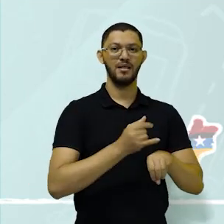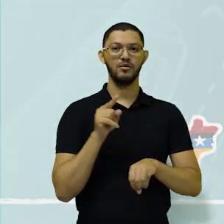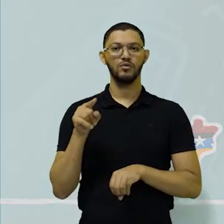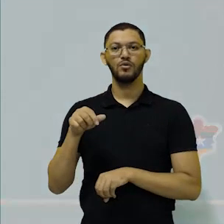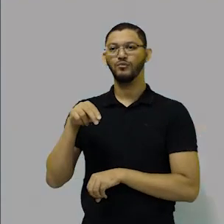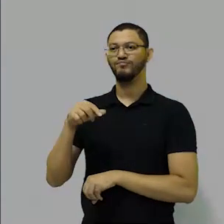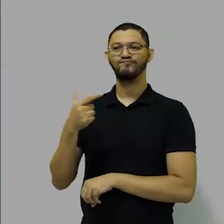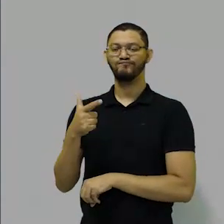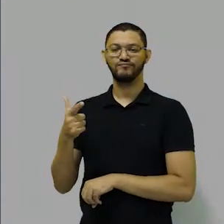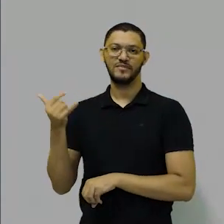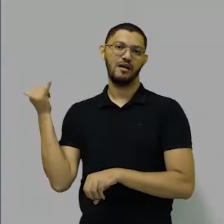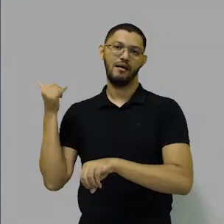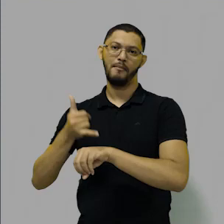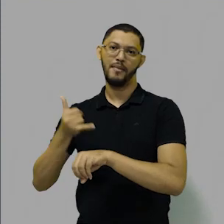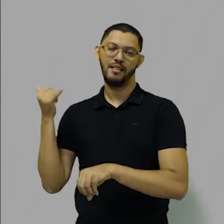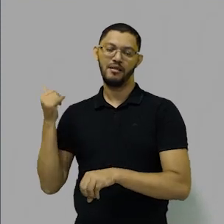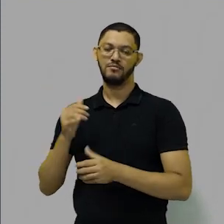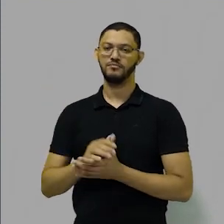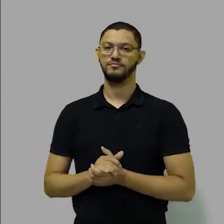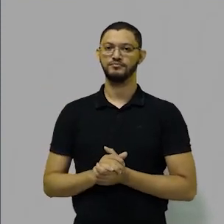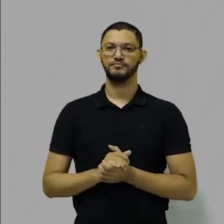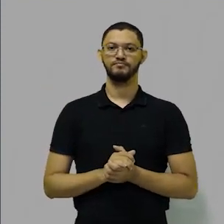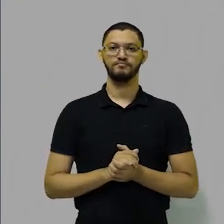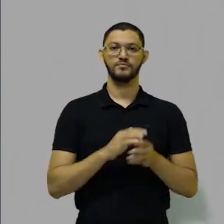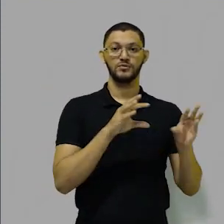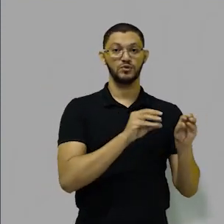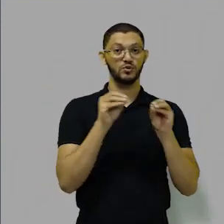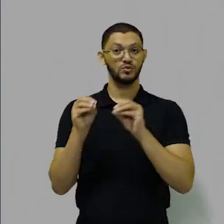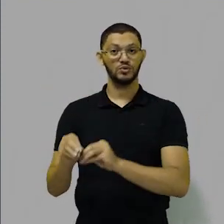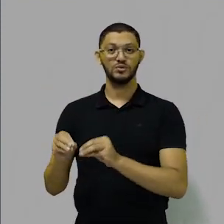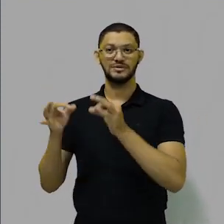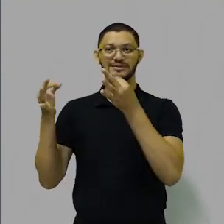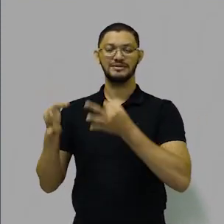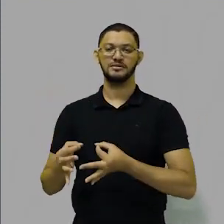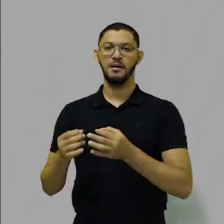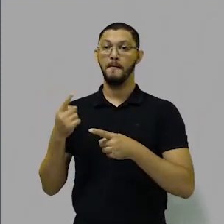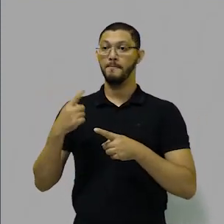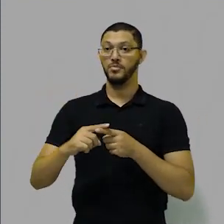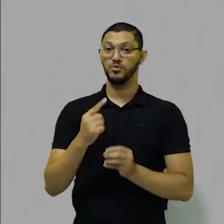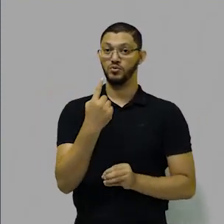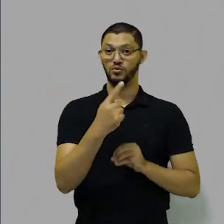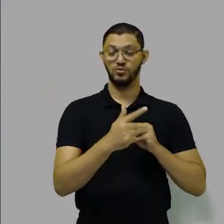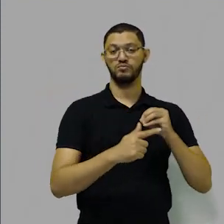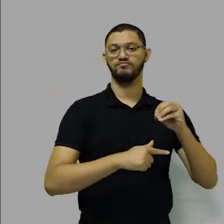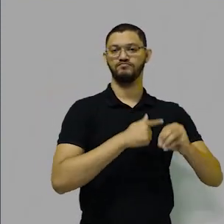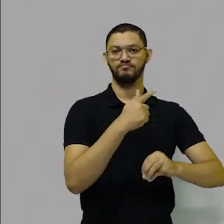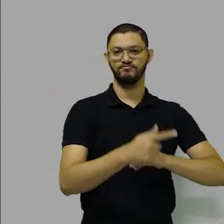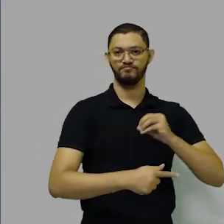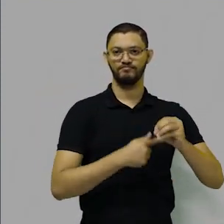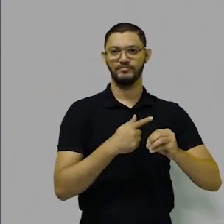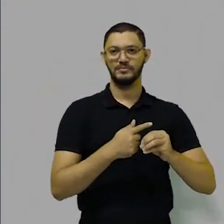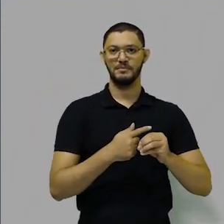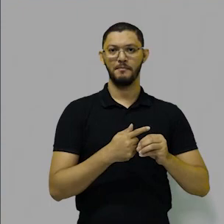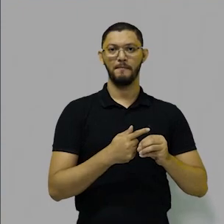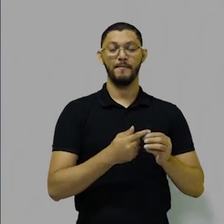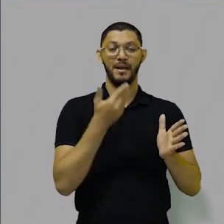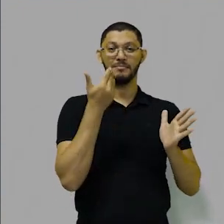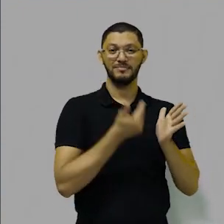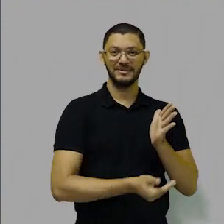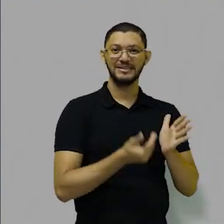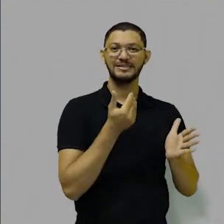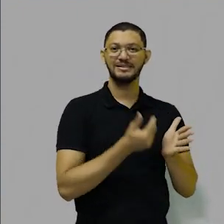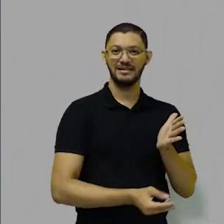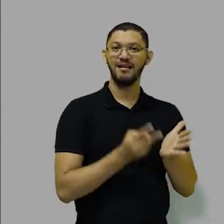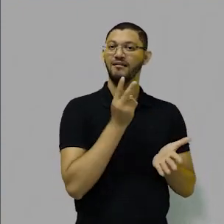ametal. Transferência definitiva. Porque um átomo deve definitivamente